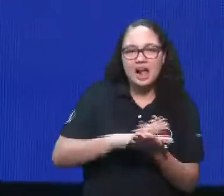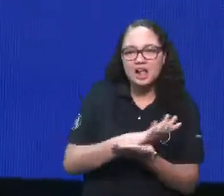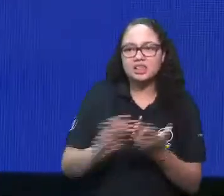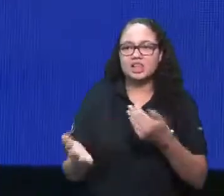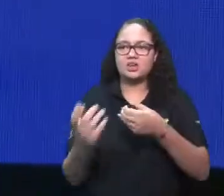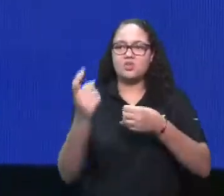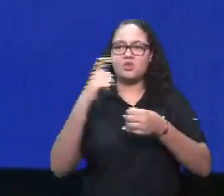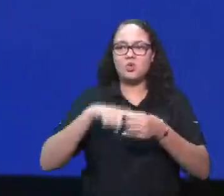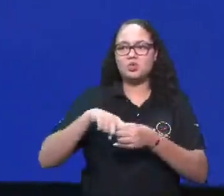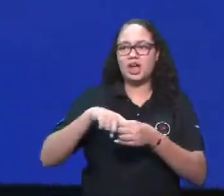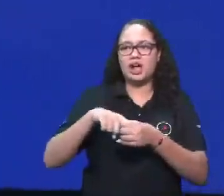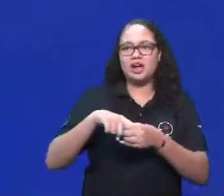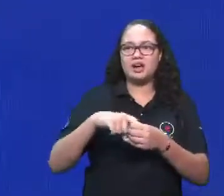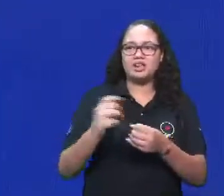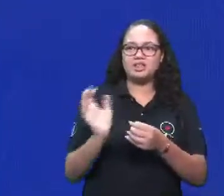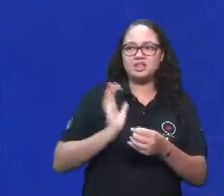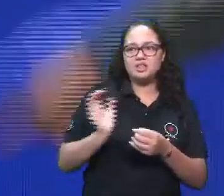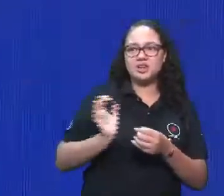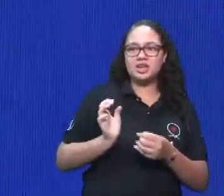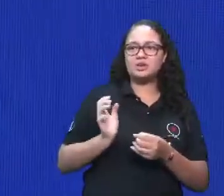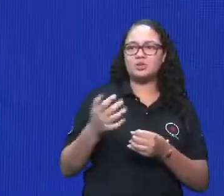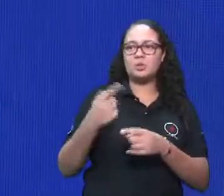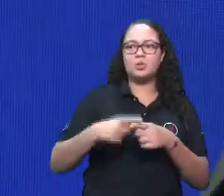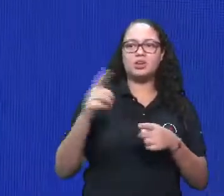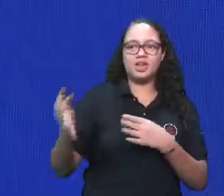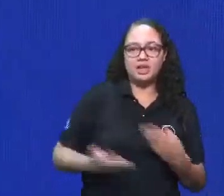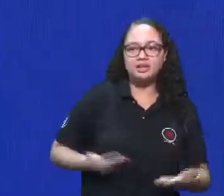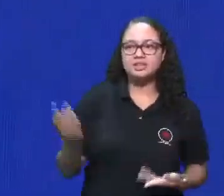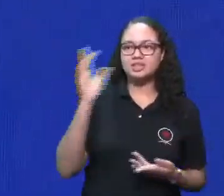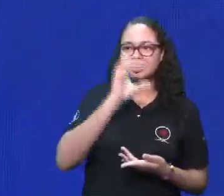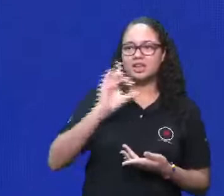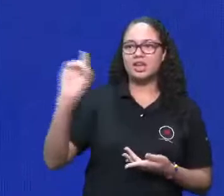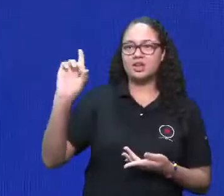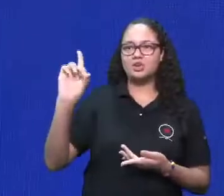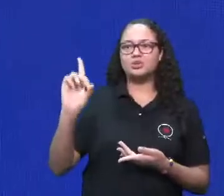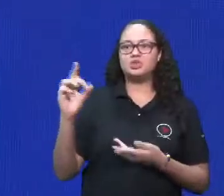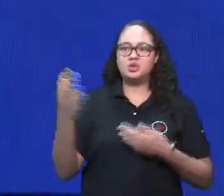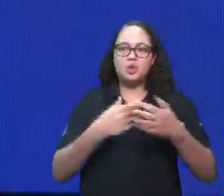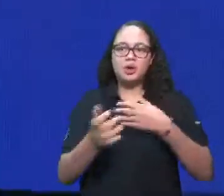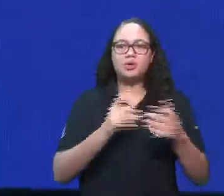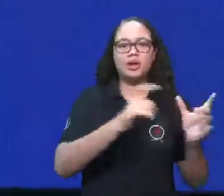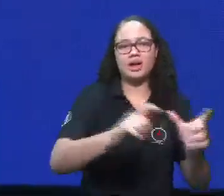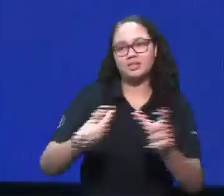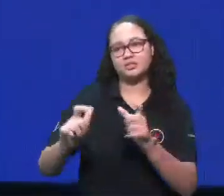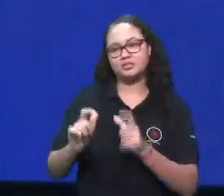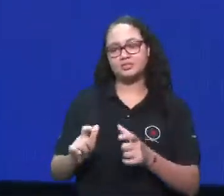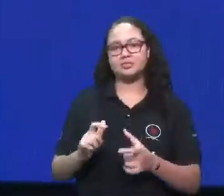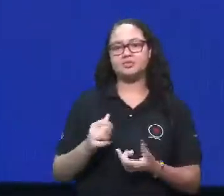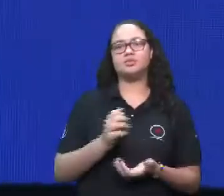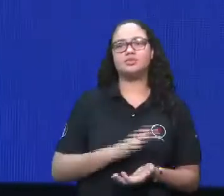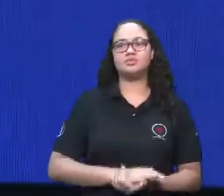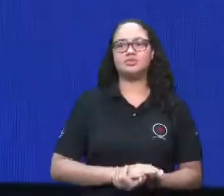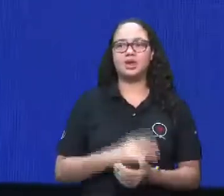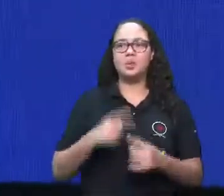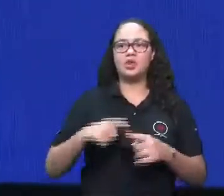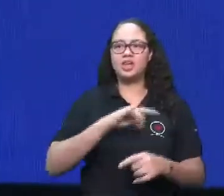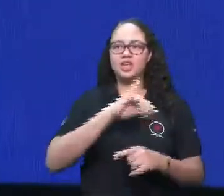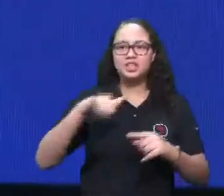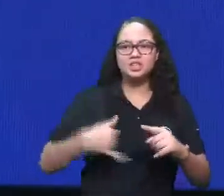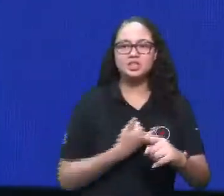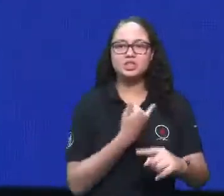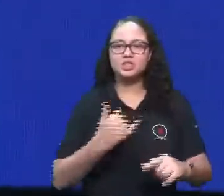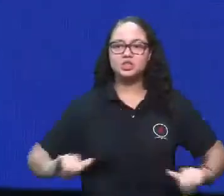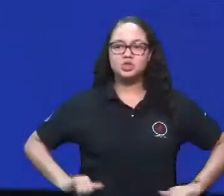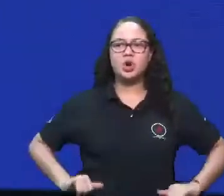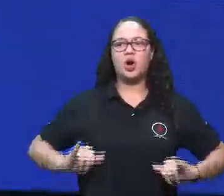dois bandos? Porque ele serve um Deus do lado de cá e continua servindo do lado de lá e volta servindo. Por que que Jó é o homem mais rico